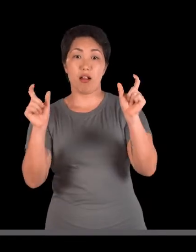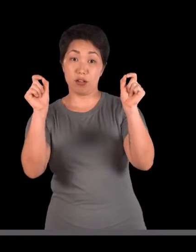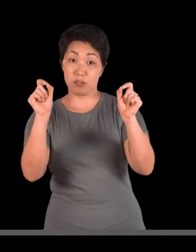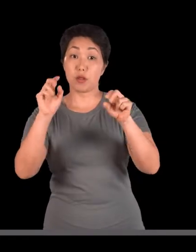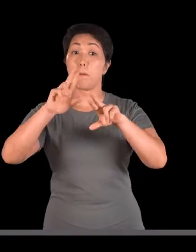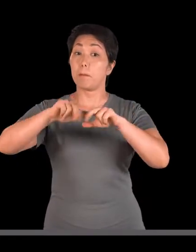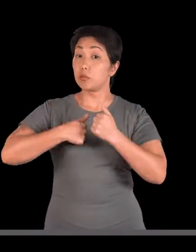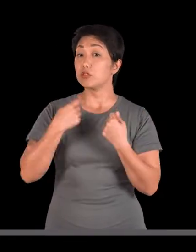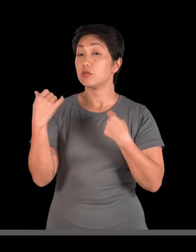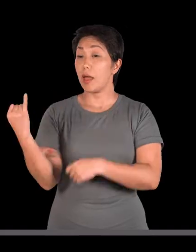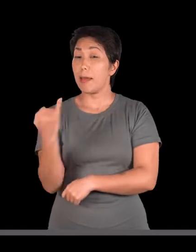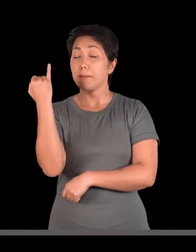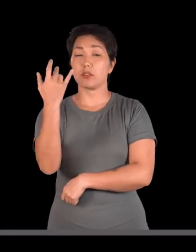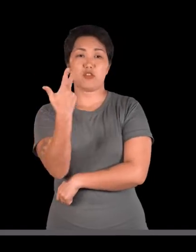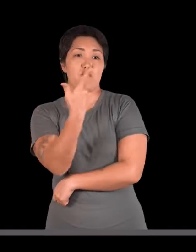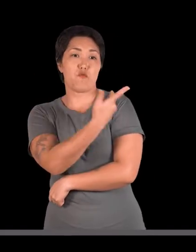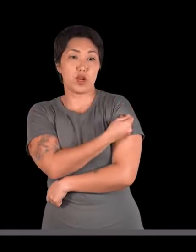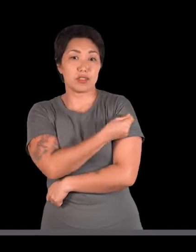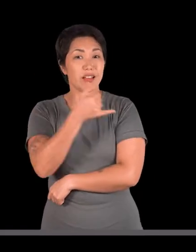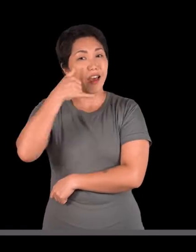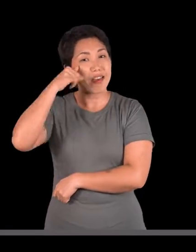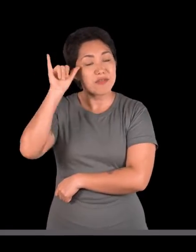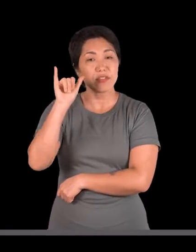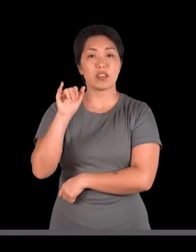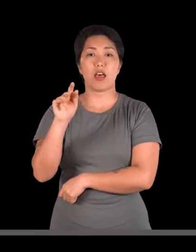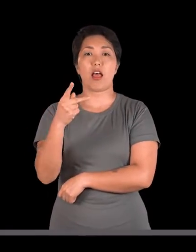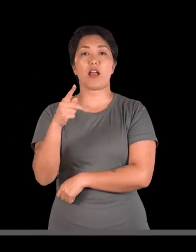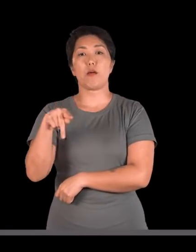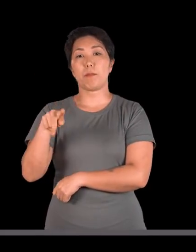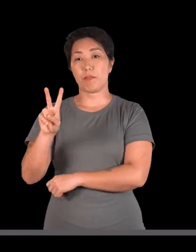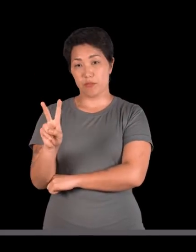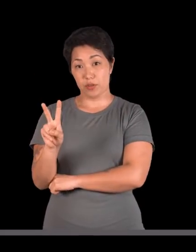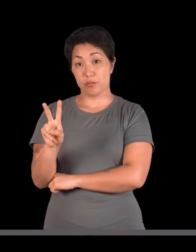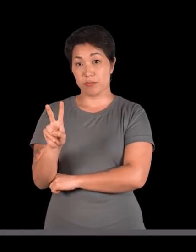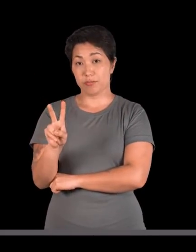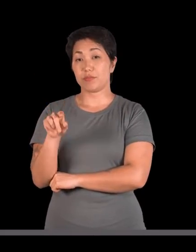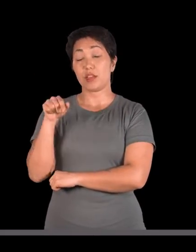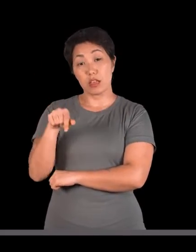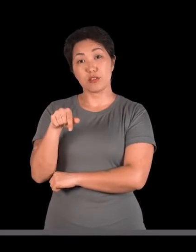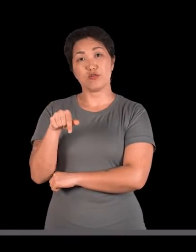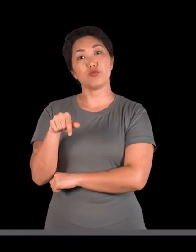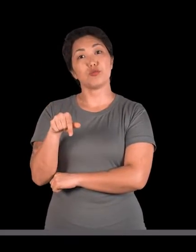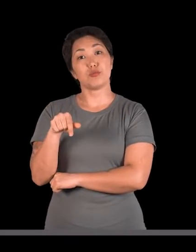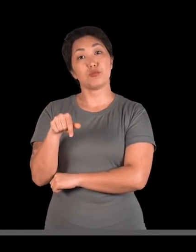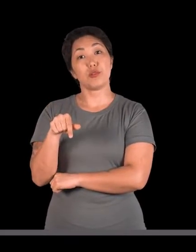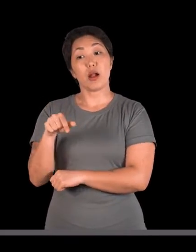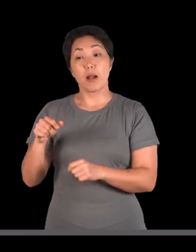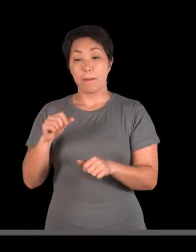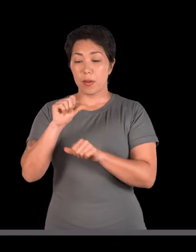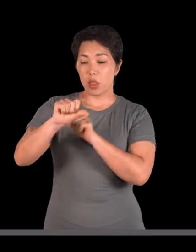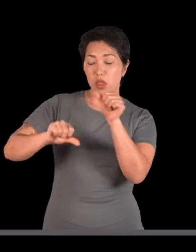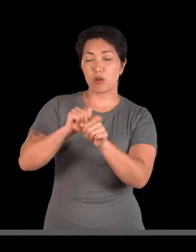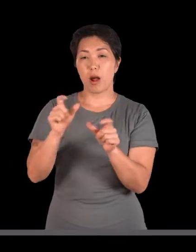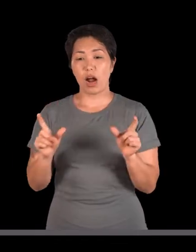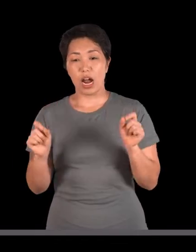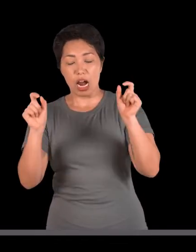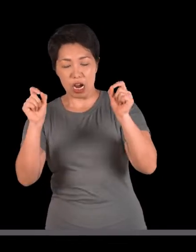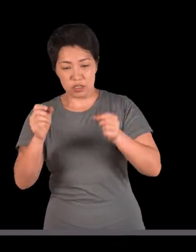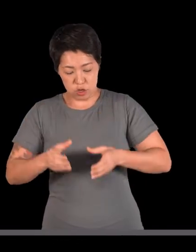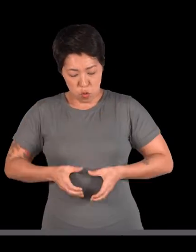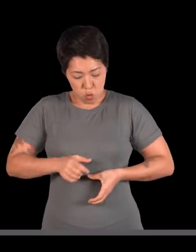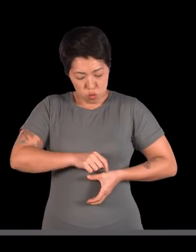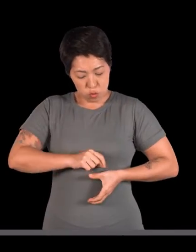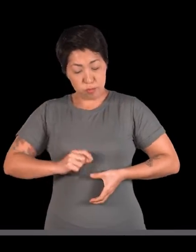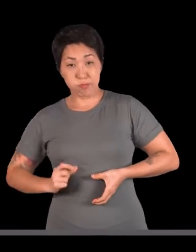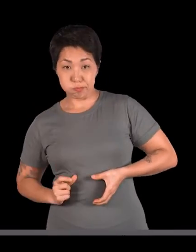o HPV, que é justamente uma forma de prevenção, em especial desses tipos que causam o câncer de colo de útero, para que